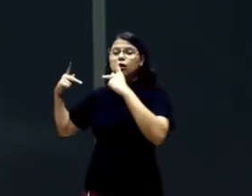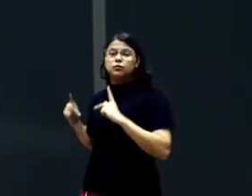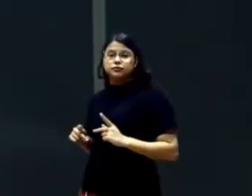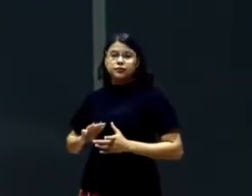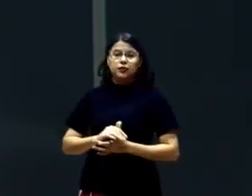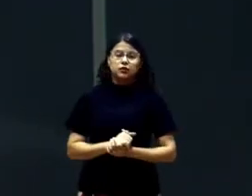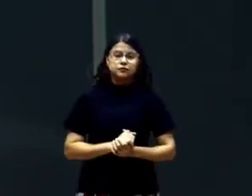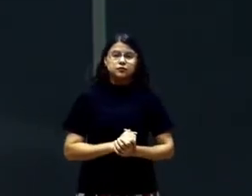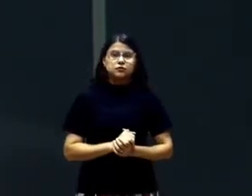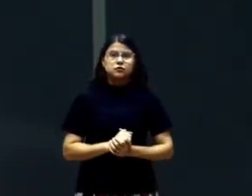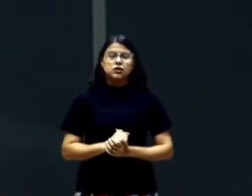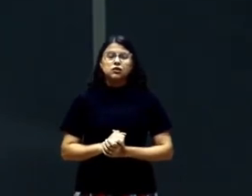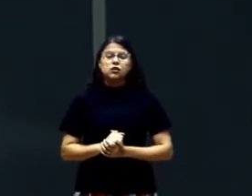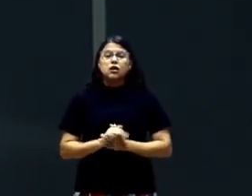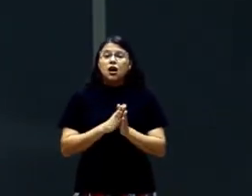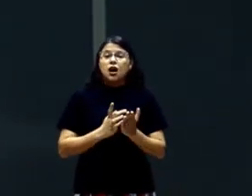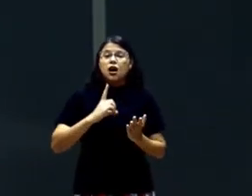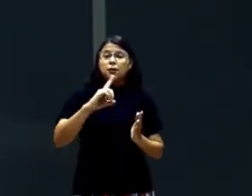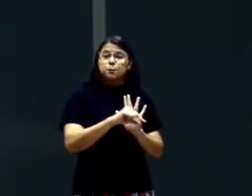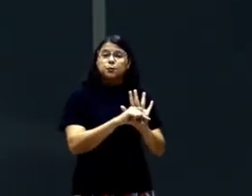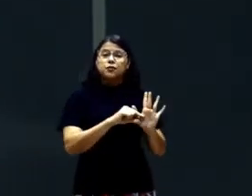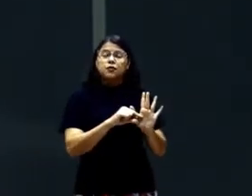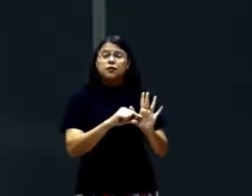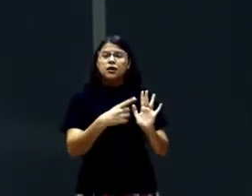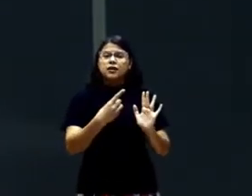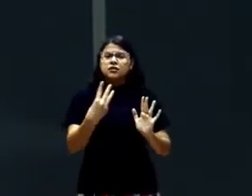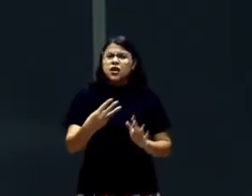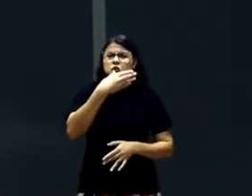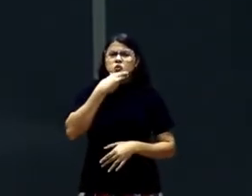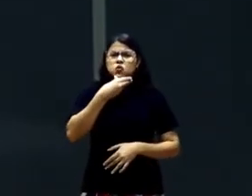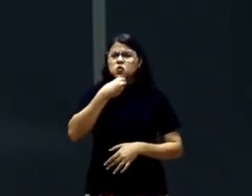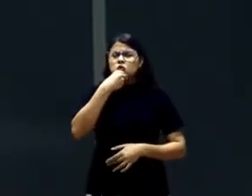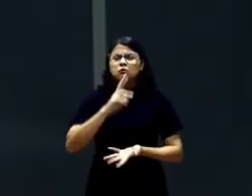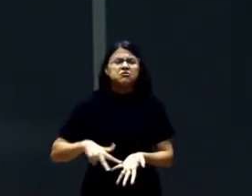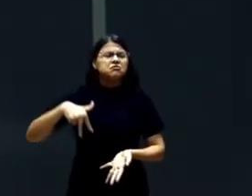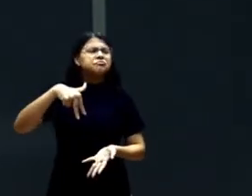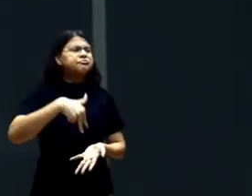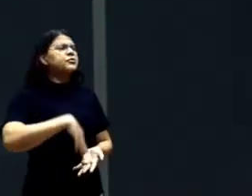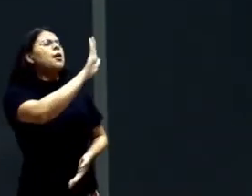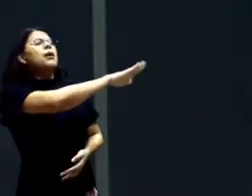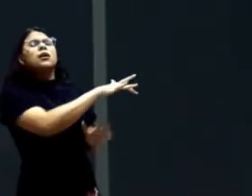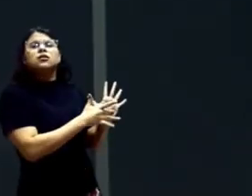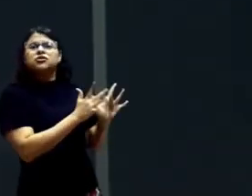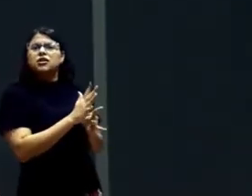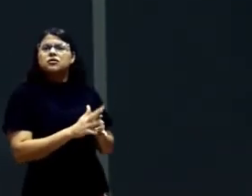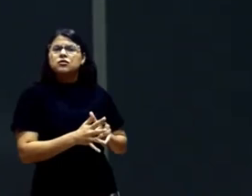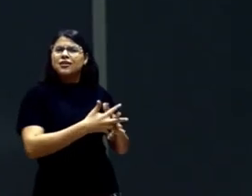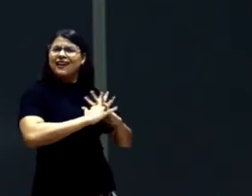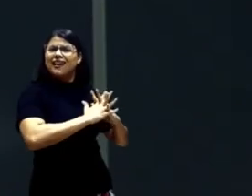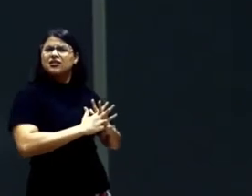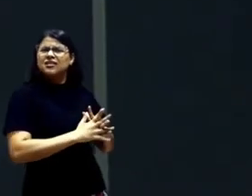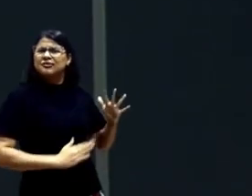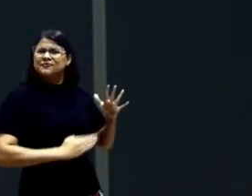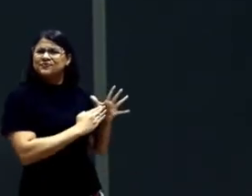No texto do versículo 13 vai dizer que alguém interrompe Jesus no meio da pregação, querendo que